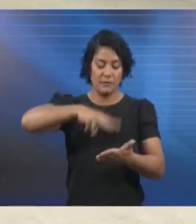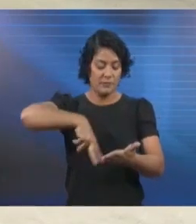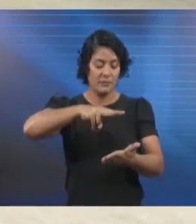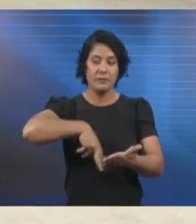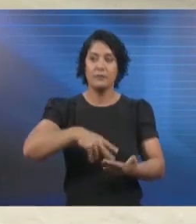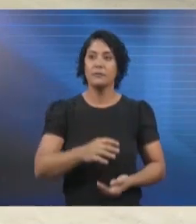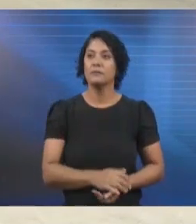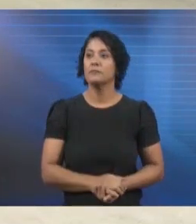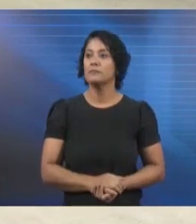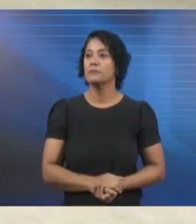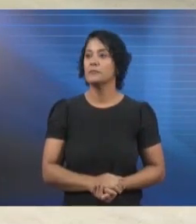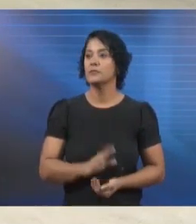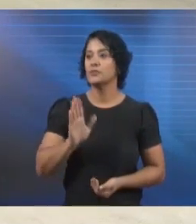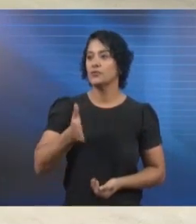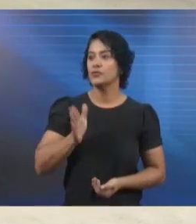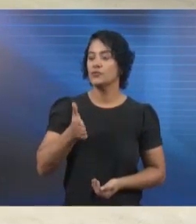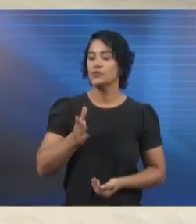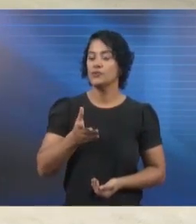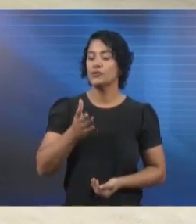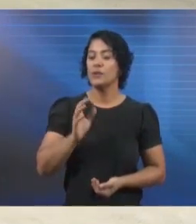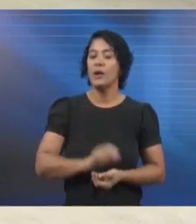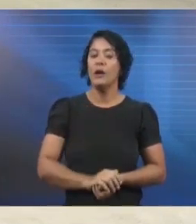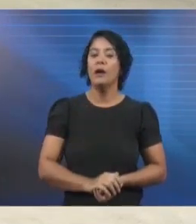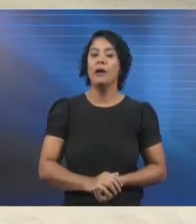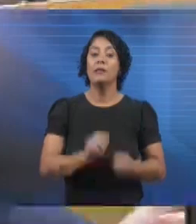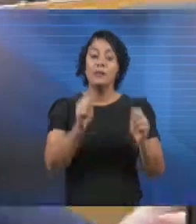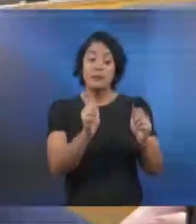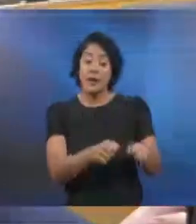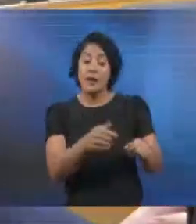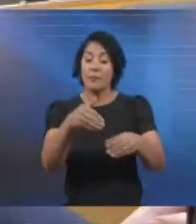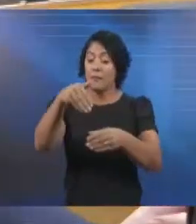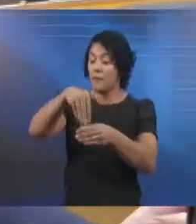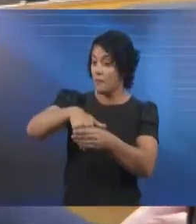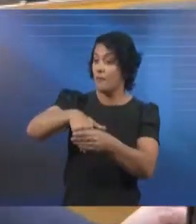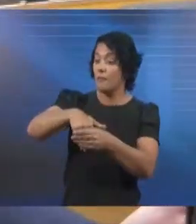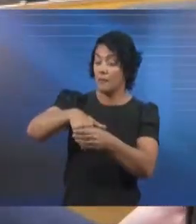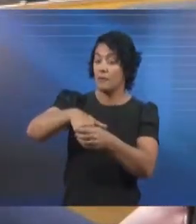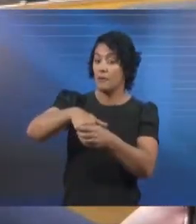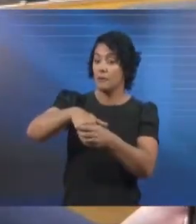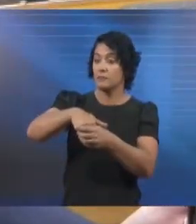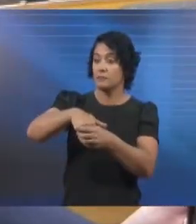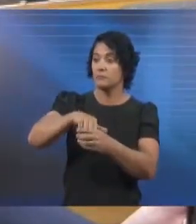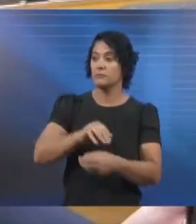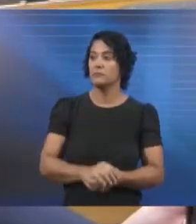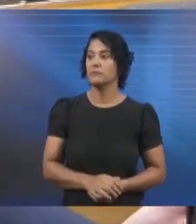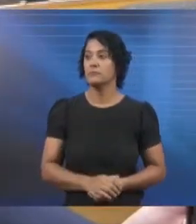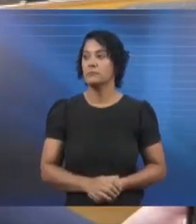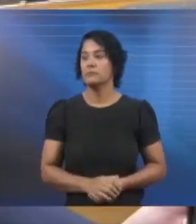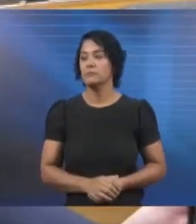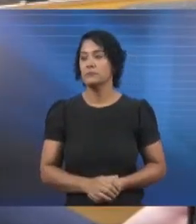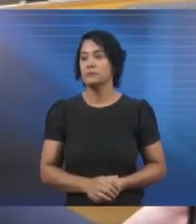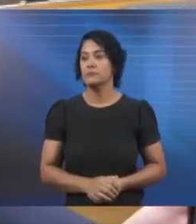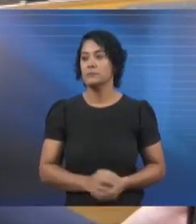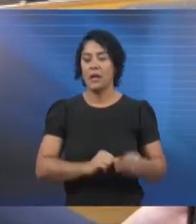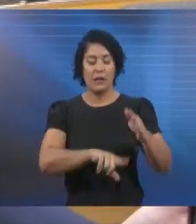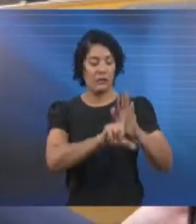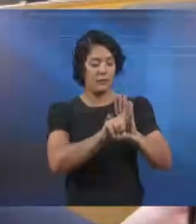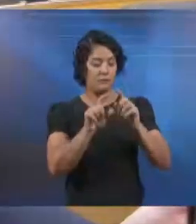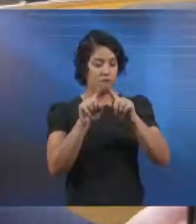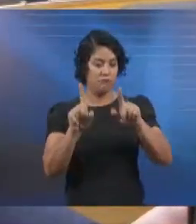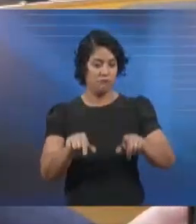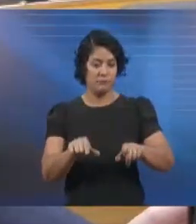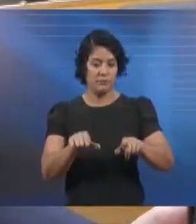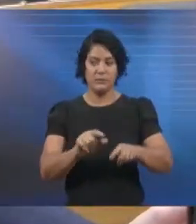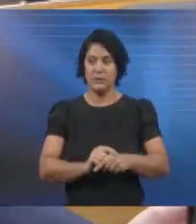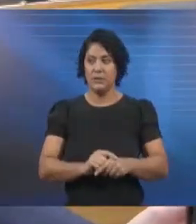plenário e que já está apto à votação que é a questão que dispõe sobre a lei que projeto de lei que dispõe